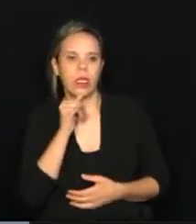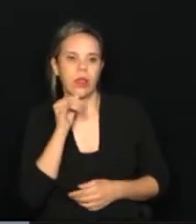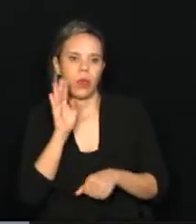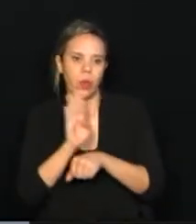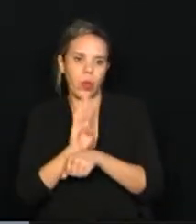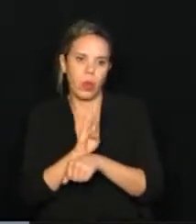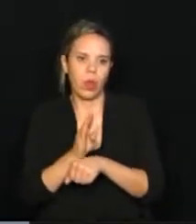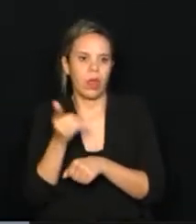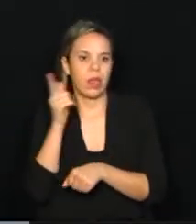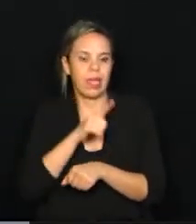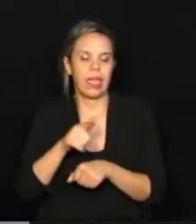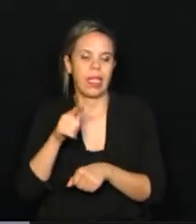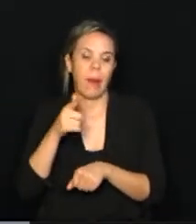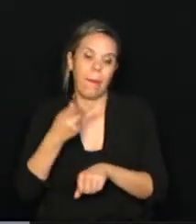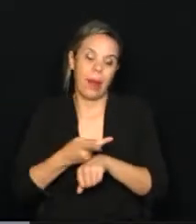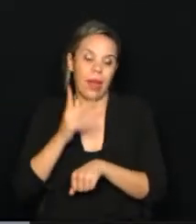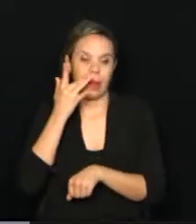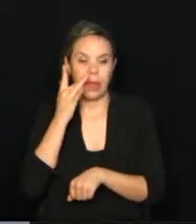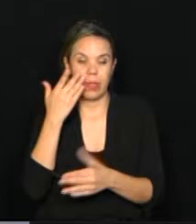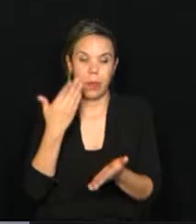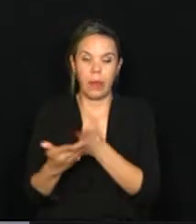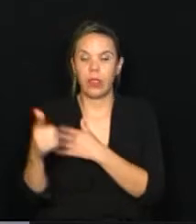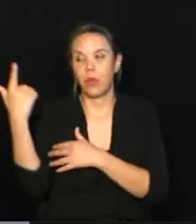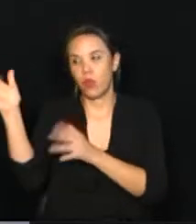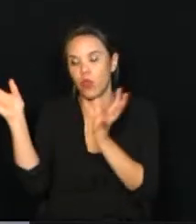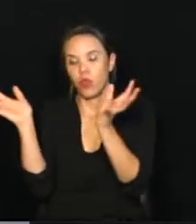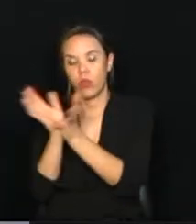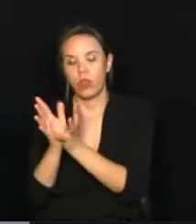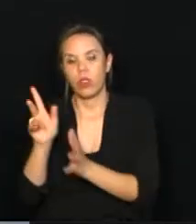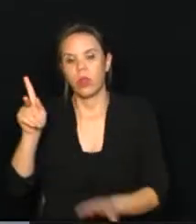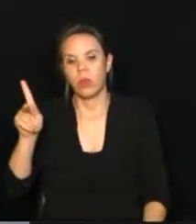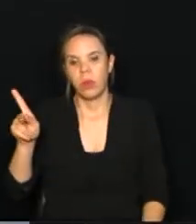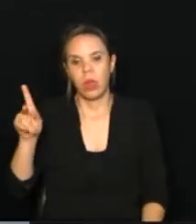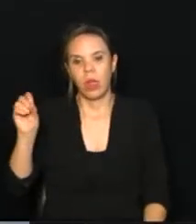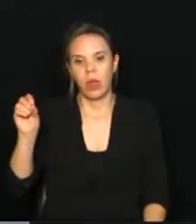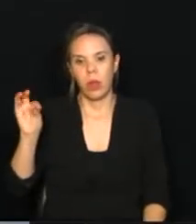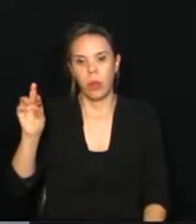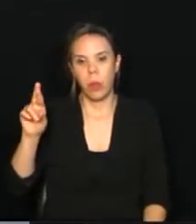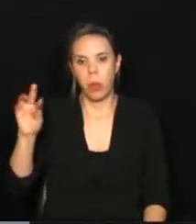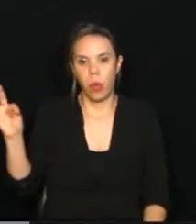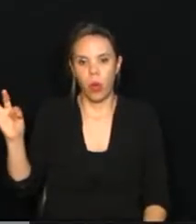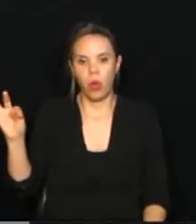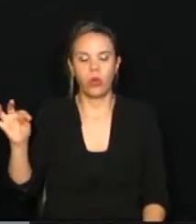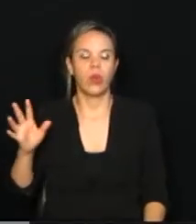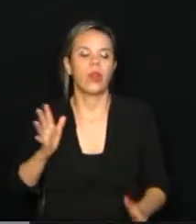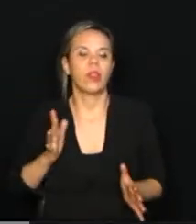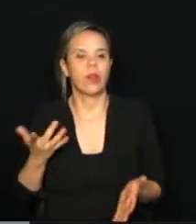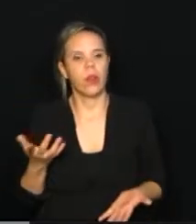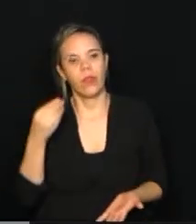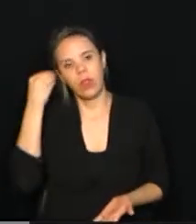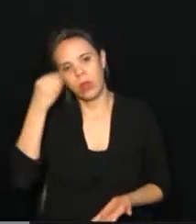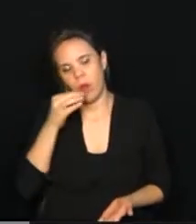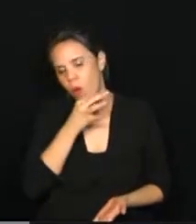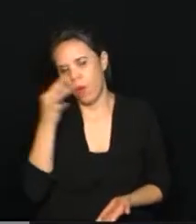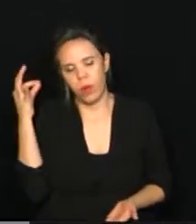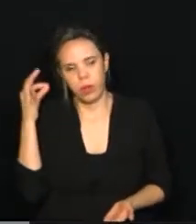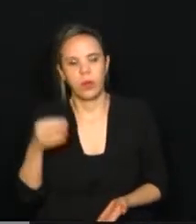pegado o ouro ou prata. A gente perdeu para Porto Rico. E a gente acabou ficando com o bronze. Mas foi uma experiência